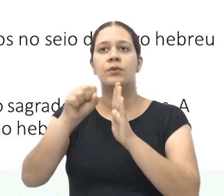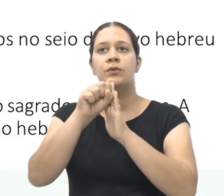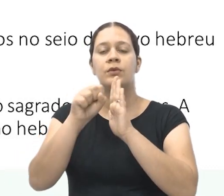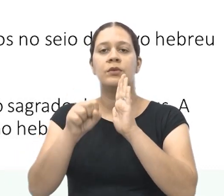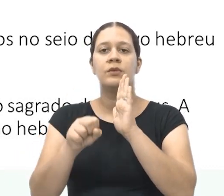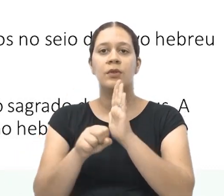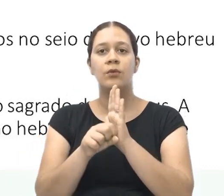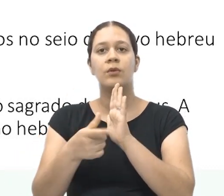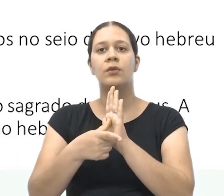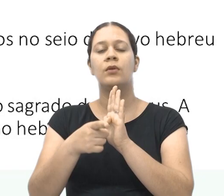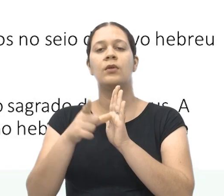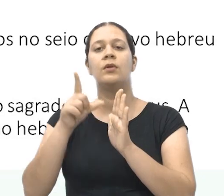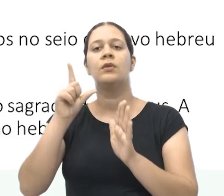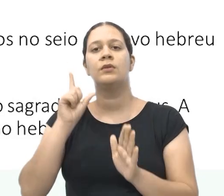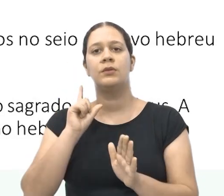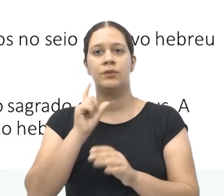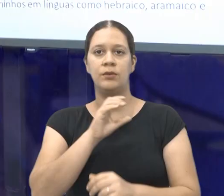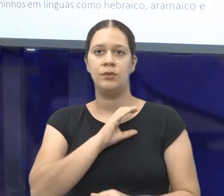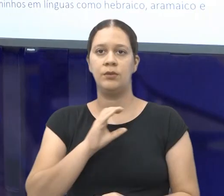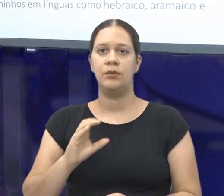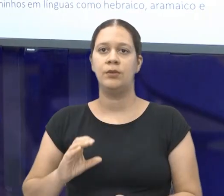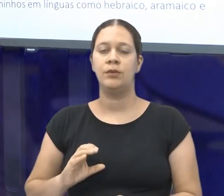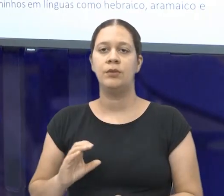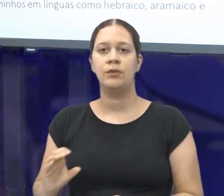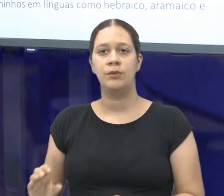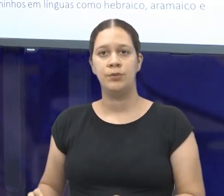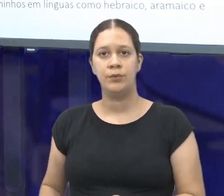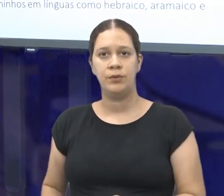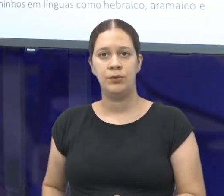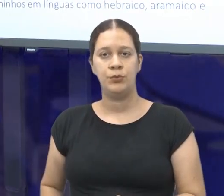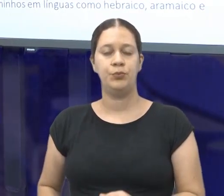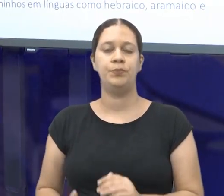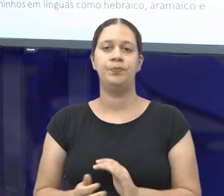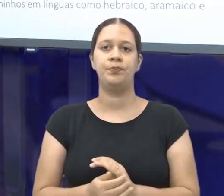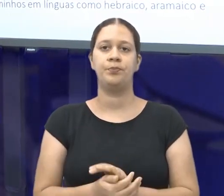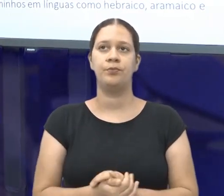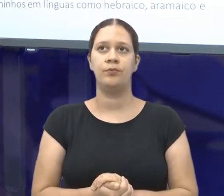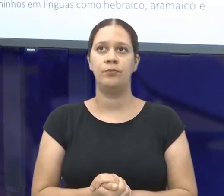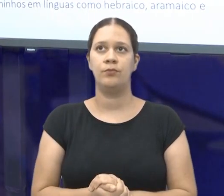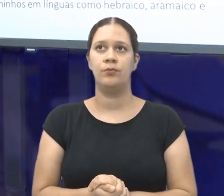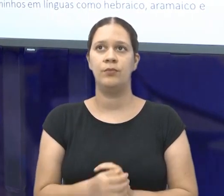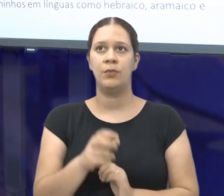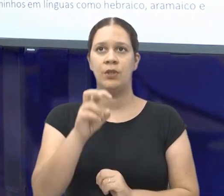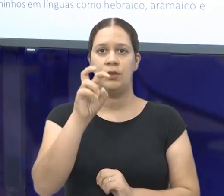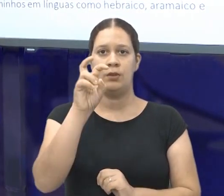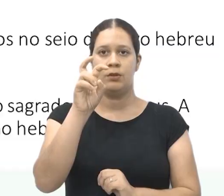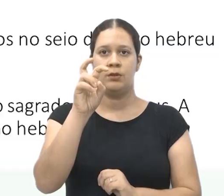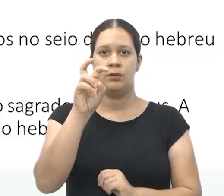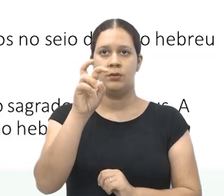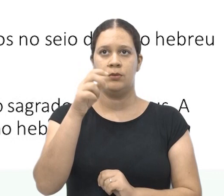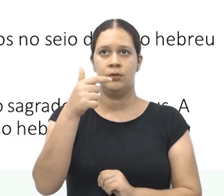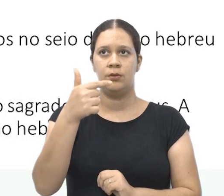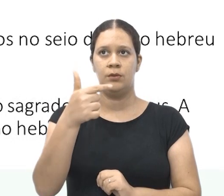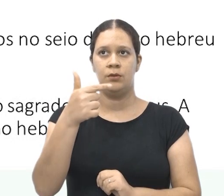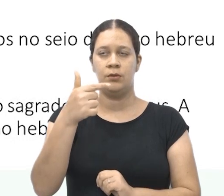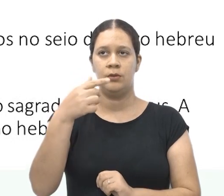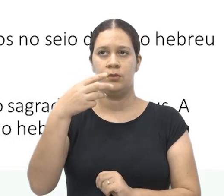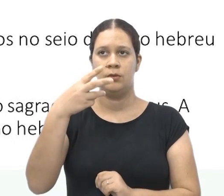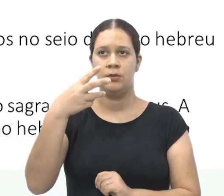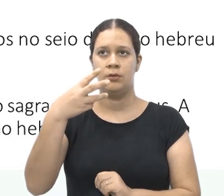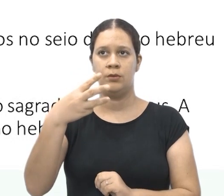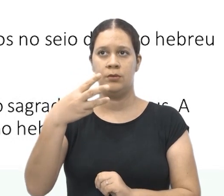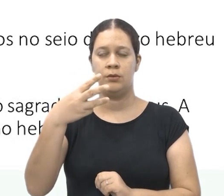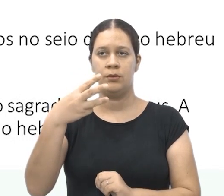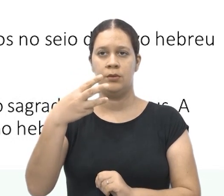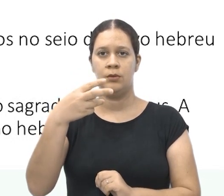no século I a.C. Então, beleza? Confere. Por quando tem. Dá uma olhadinha. 5,